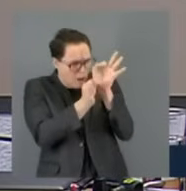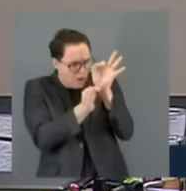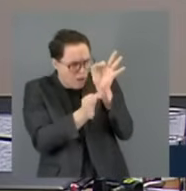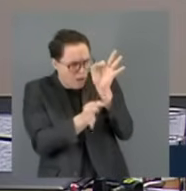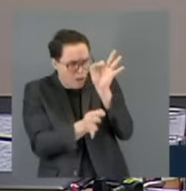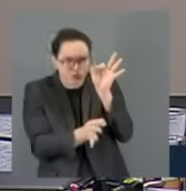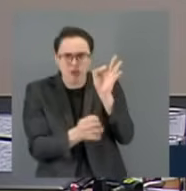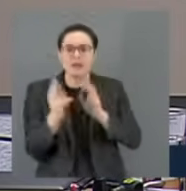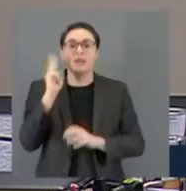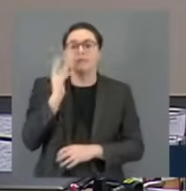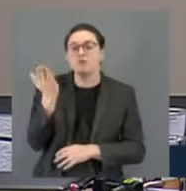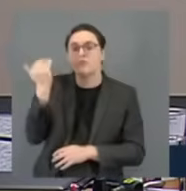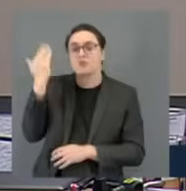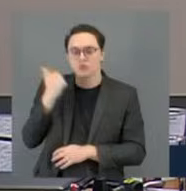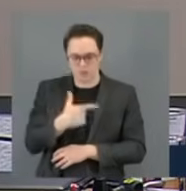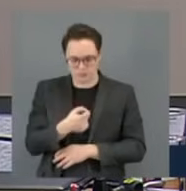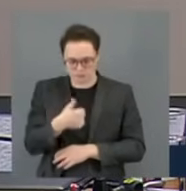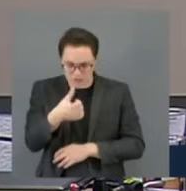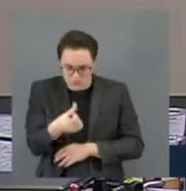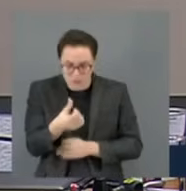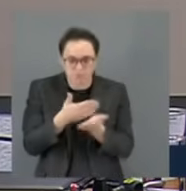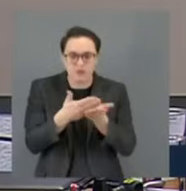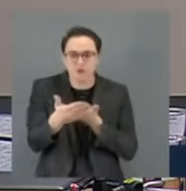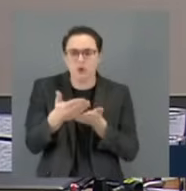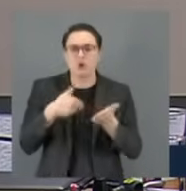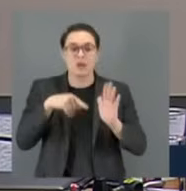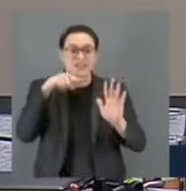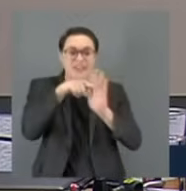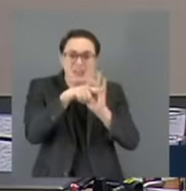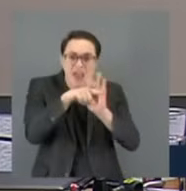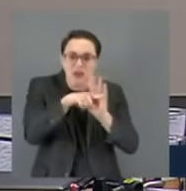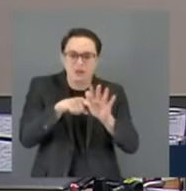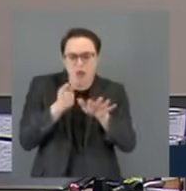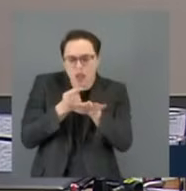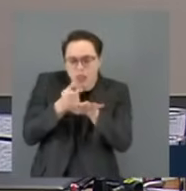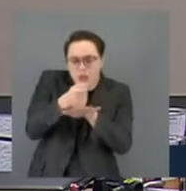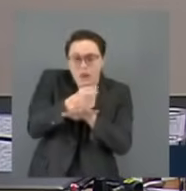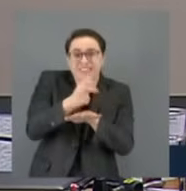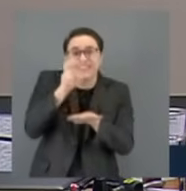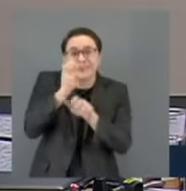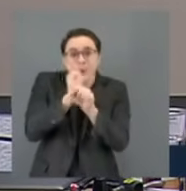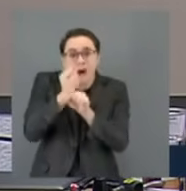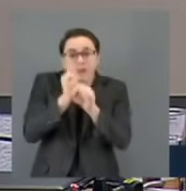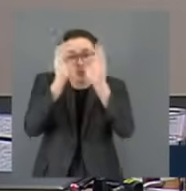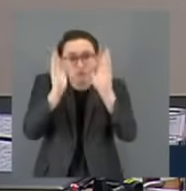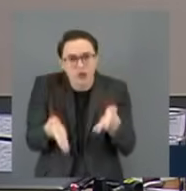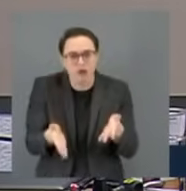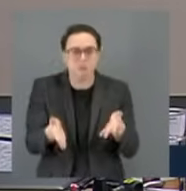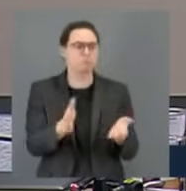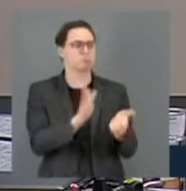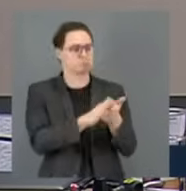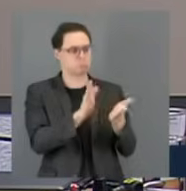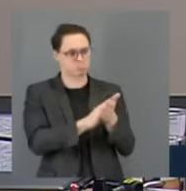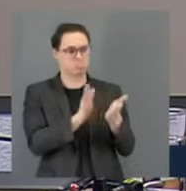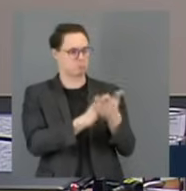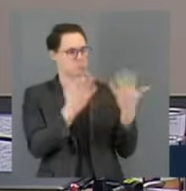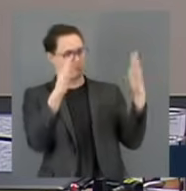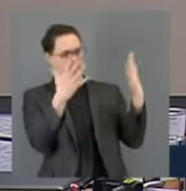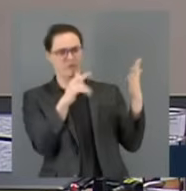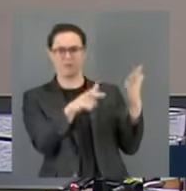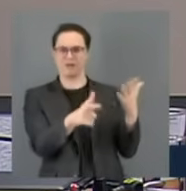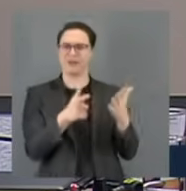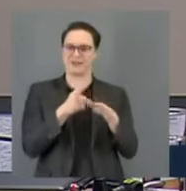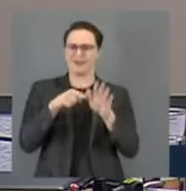inquérito das fake news já comemora 5 anos. Feliz aniversário, Alexandre.